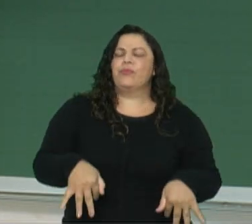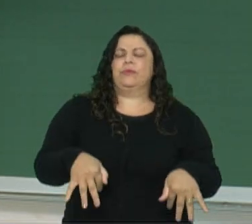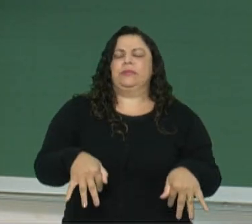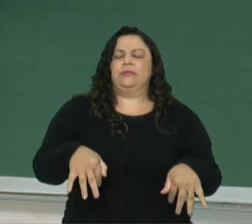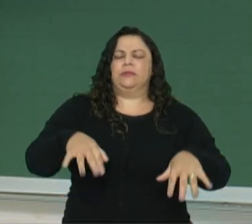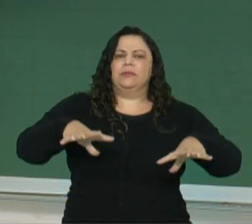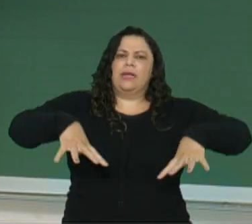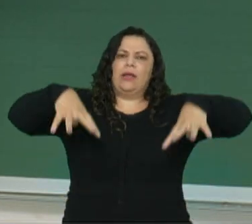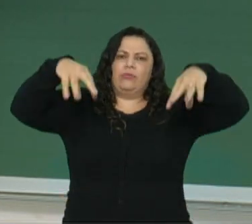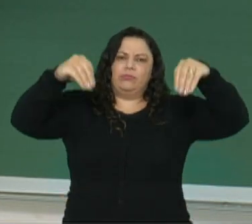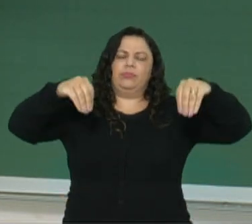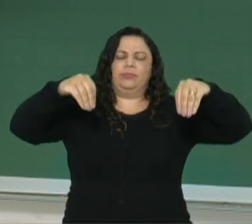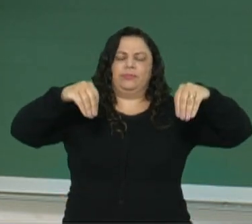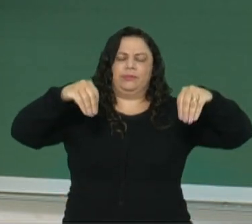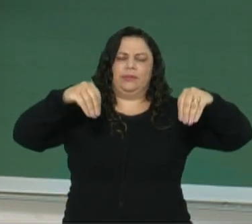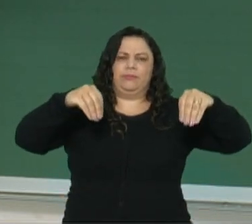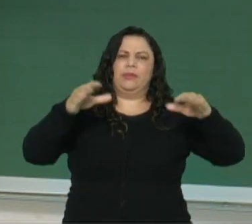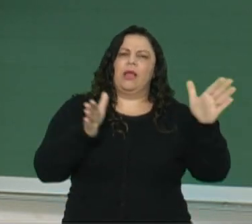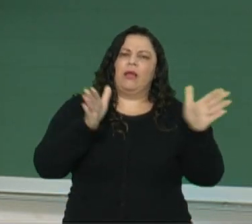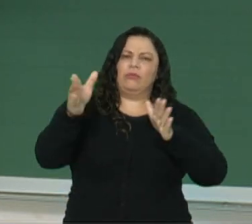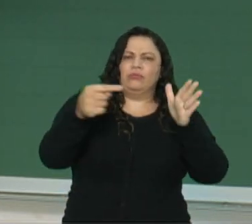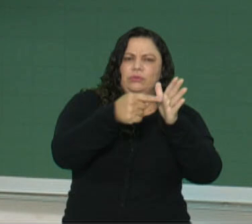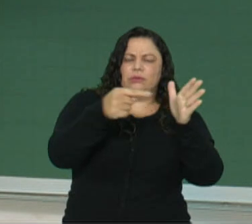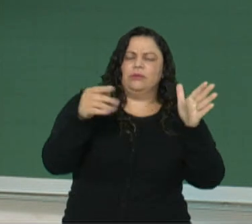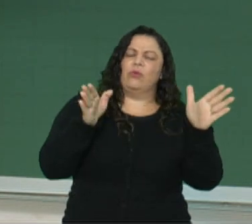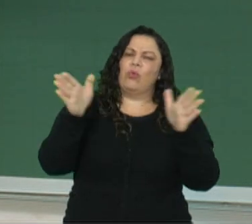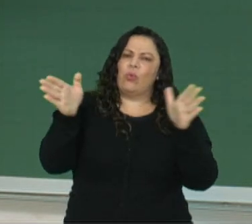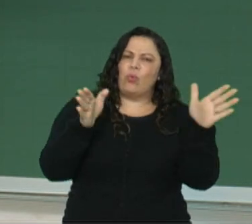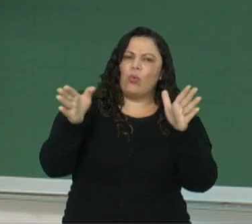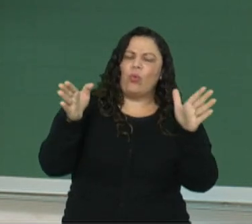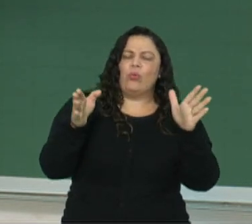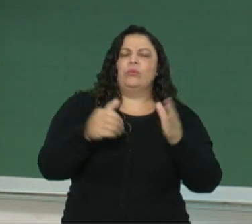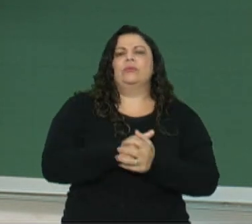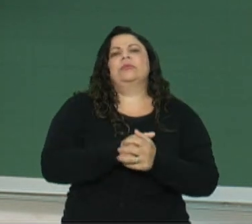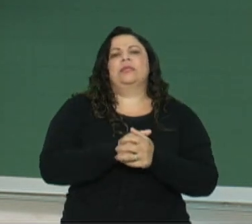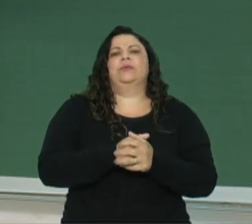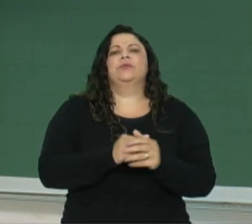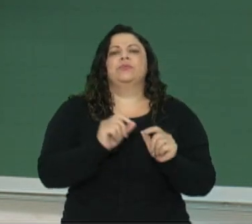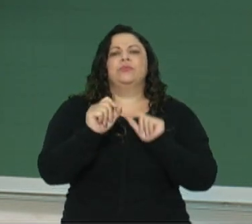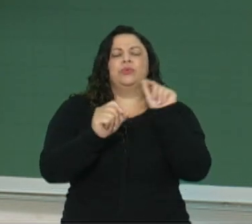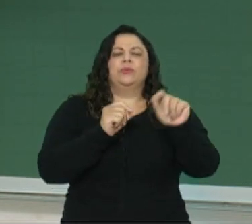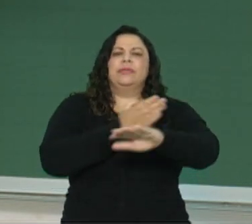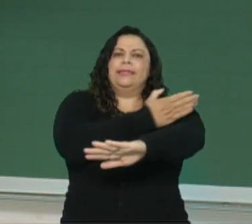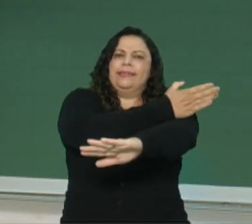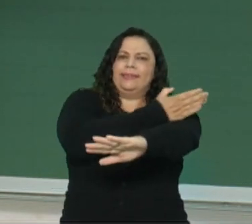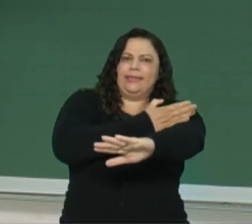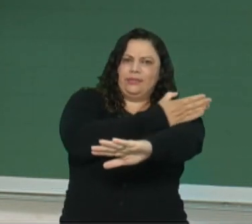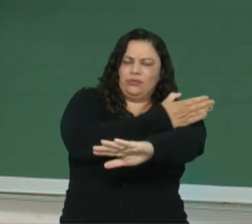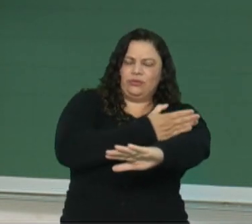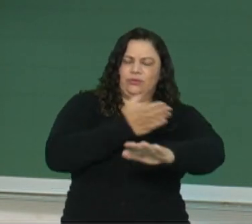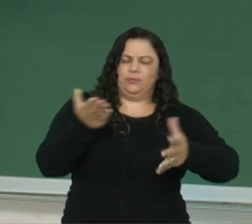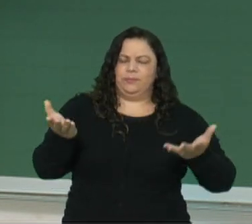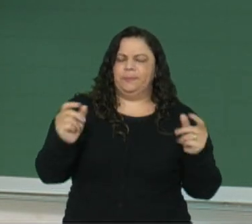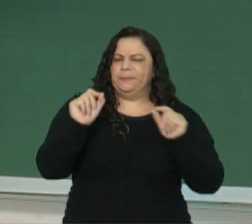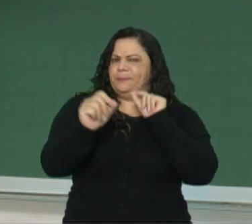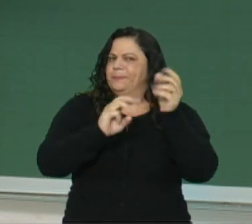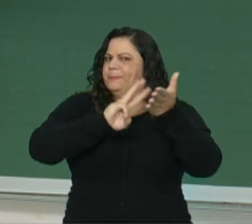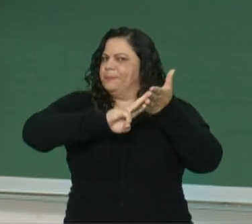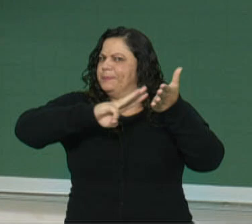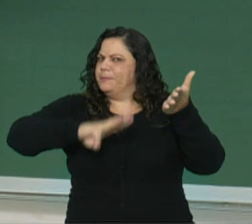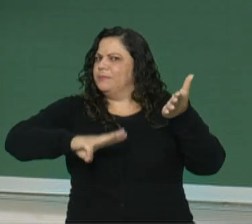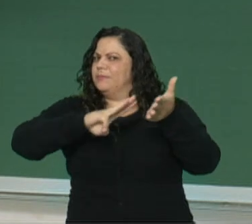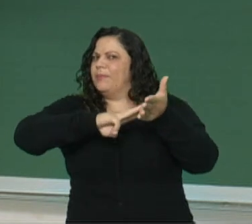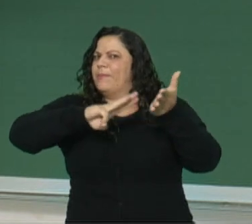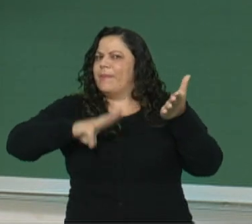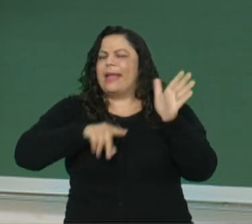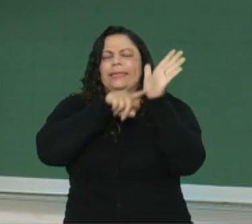Média, é a experimentação. Mas quem colocou isso bem certinho como método, como uma